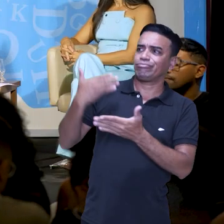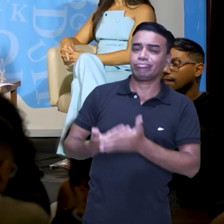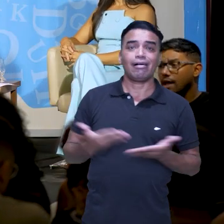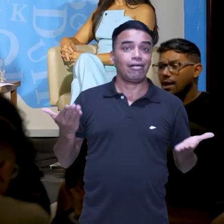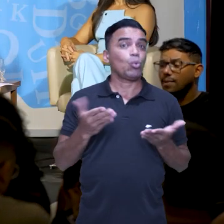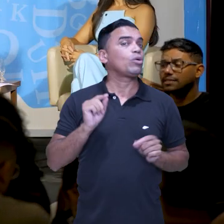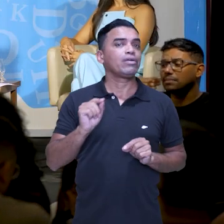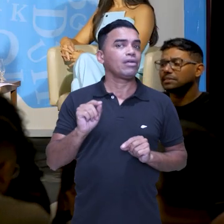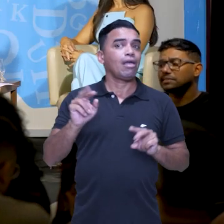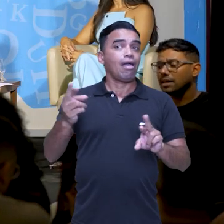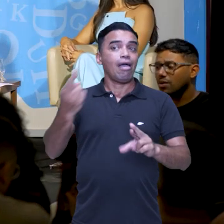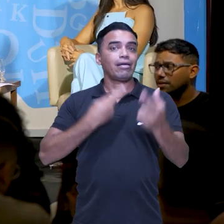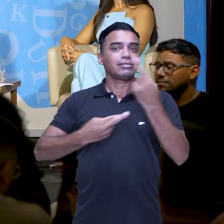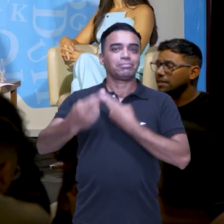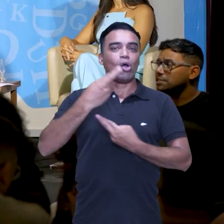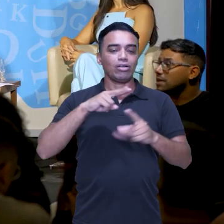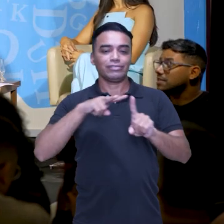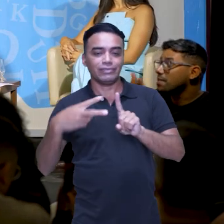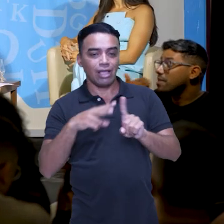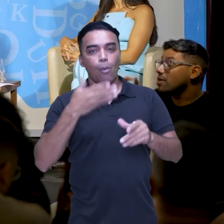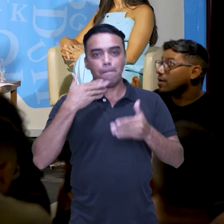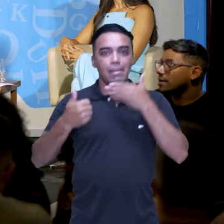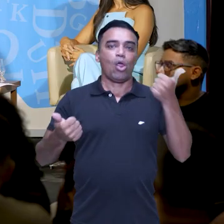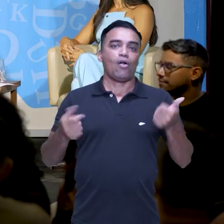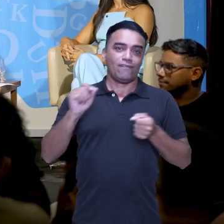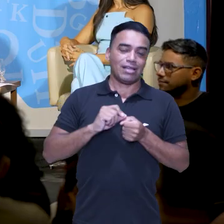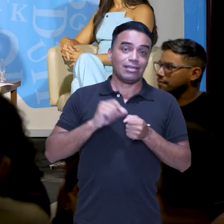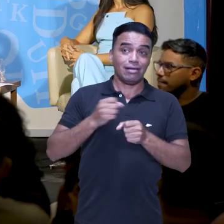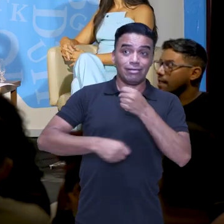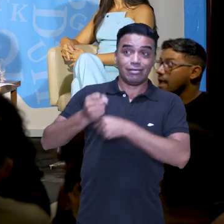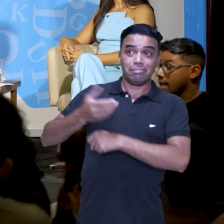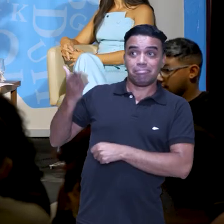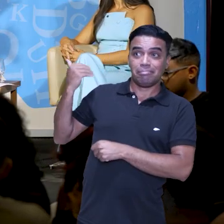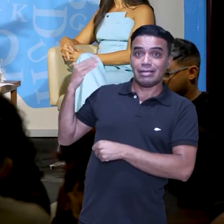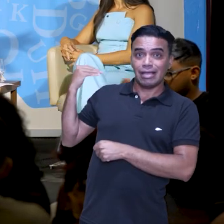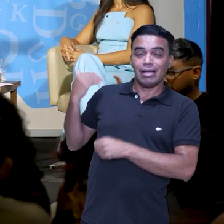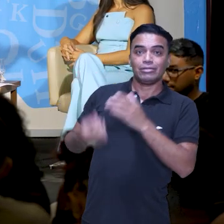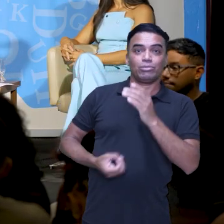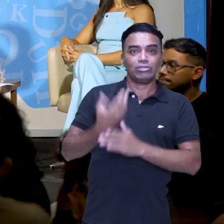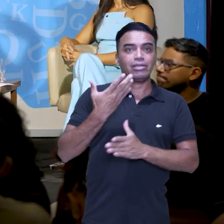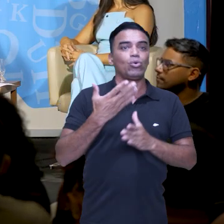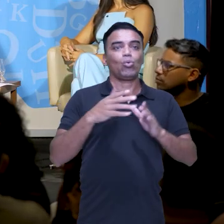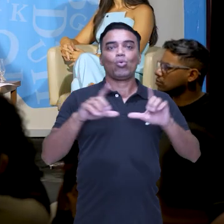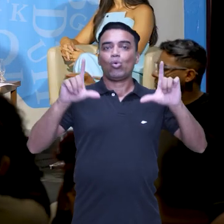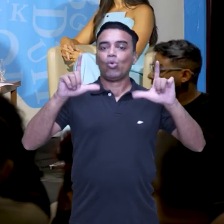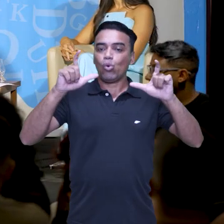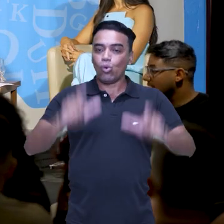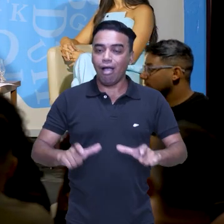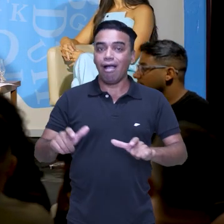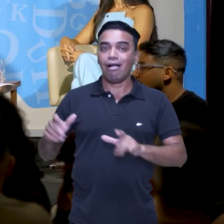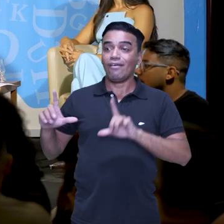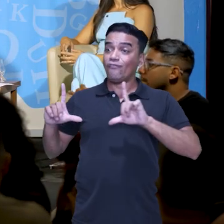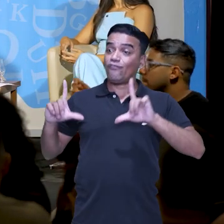o retorno e a perspectiva que a gente teve de melhorar? O ano passado, a gente produzia um estúdio, levava as pessoas e